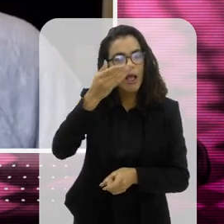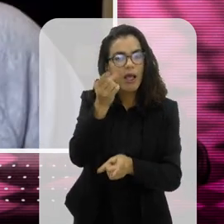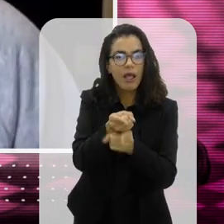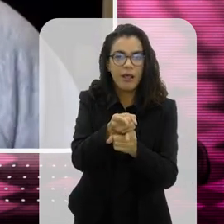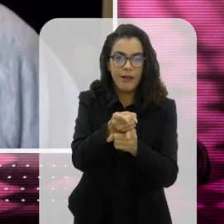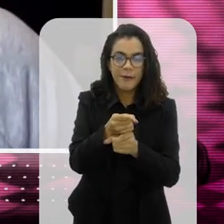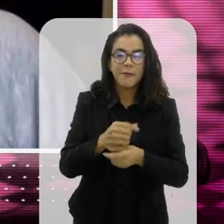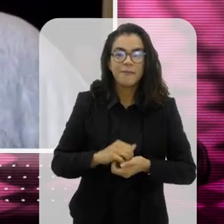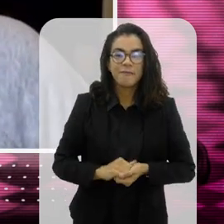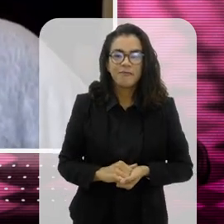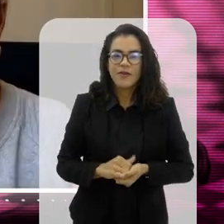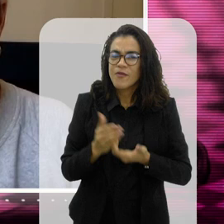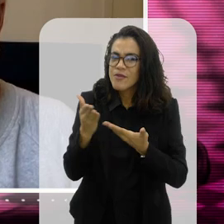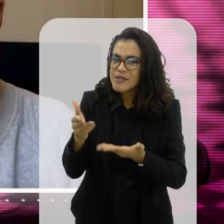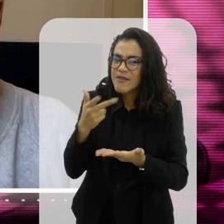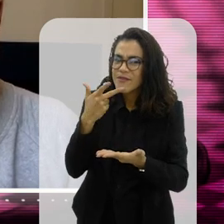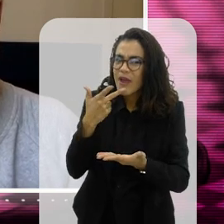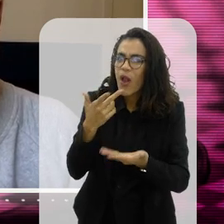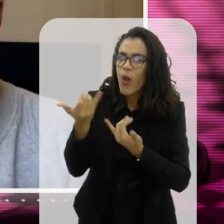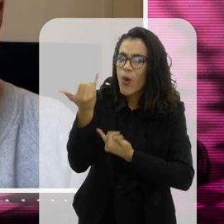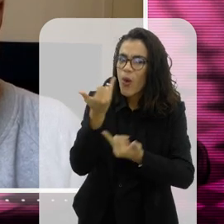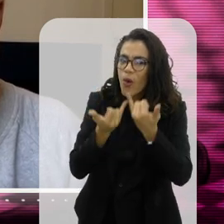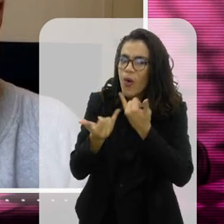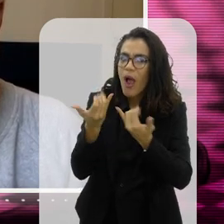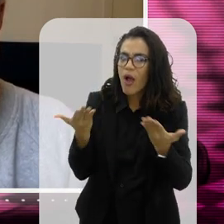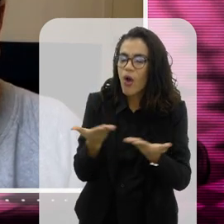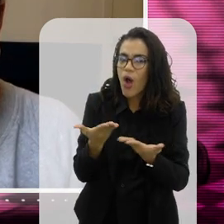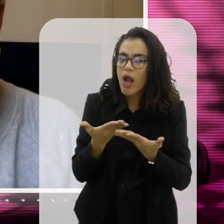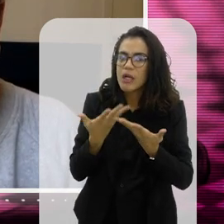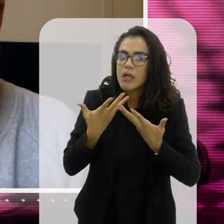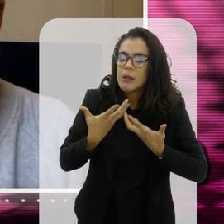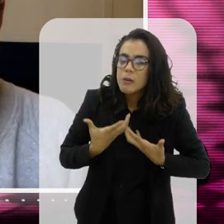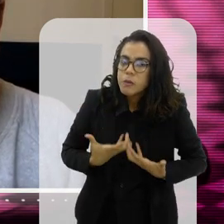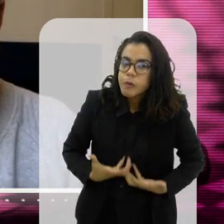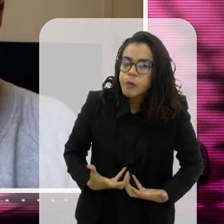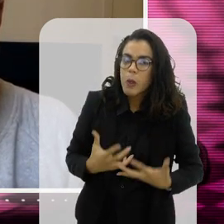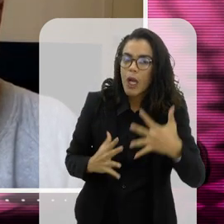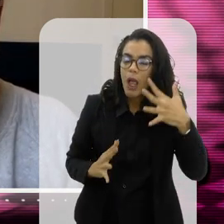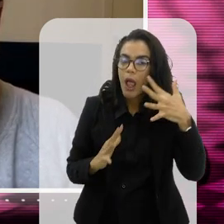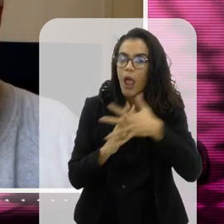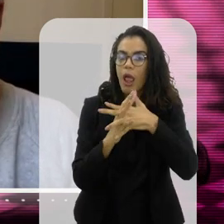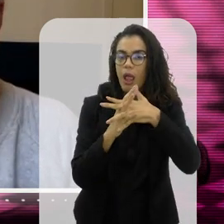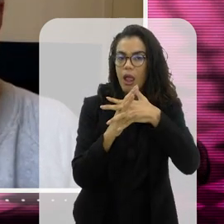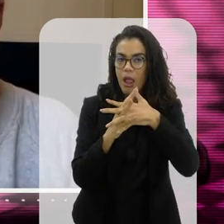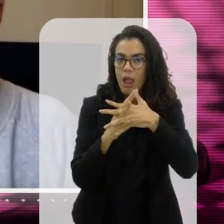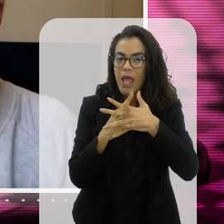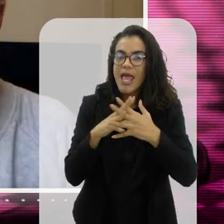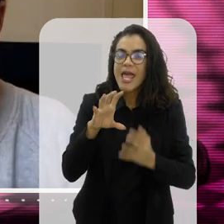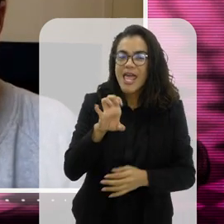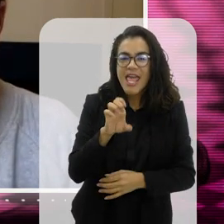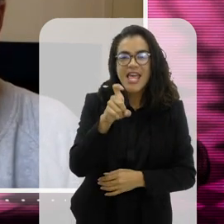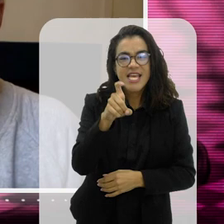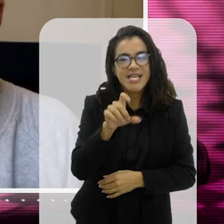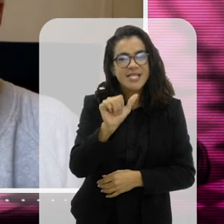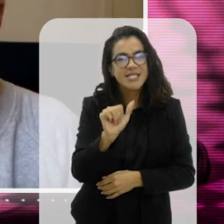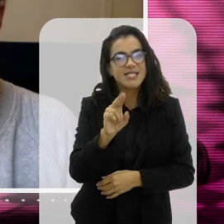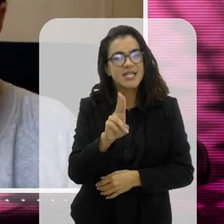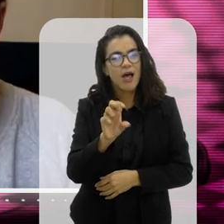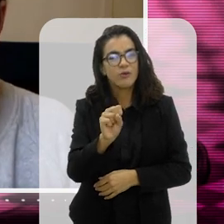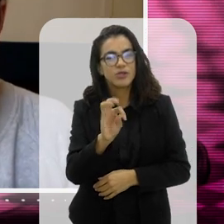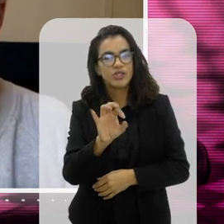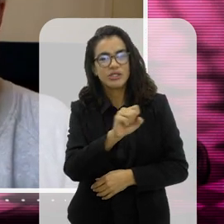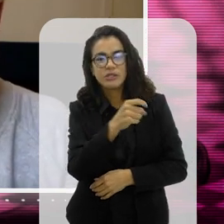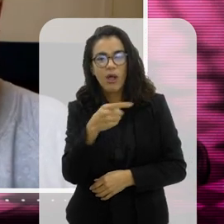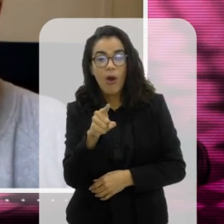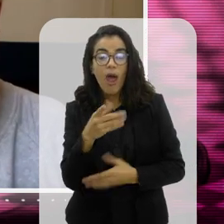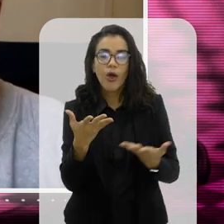assim, o que a gente encontrou. Você acabou de falar sobre essa sobrecarga, né, feminina, sobre essa exaustão.